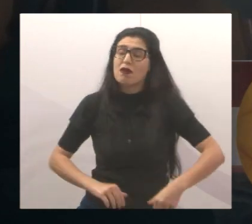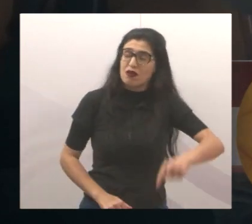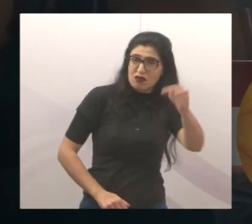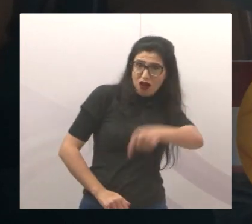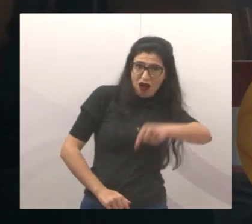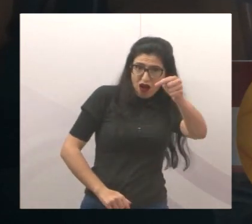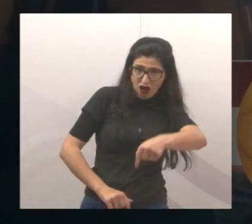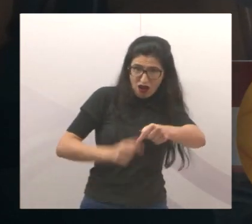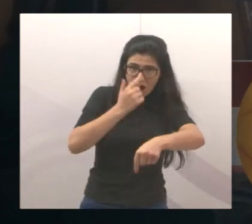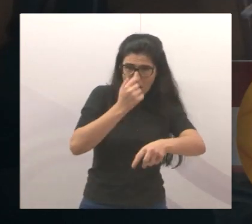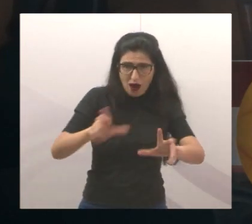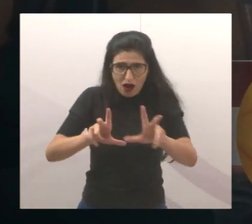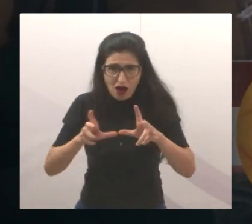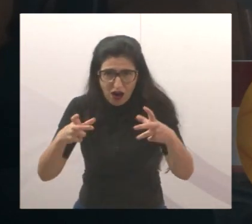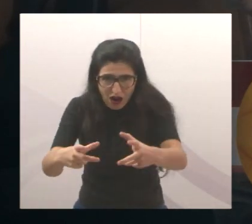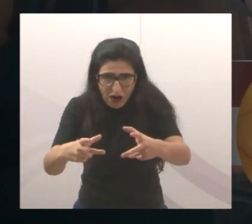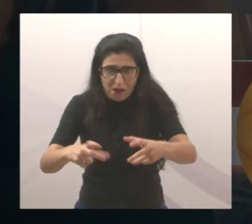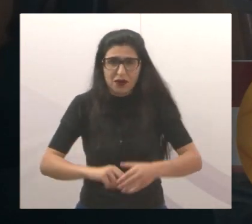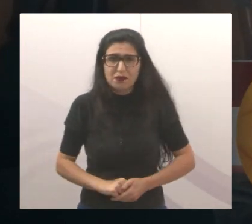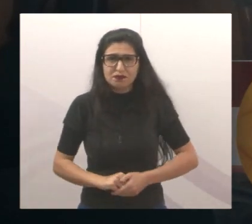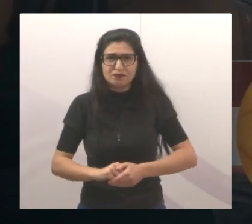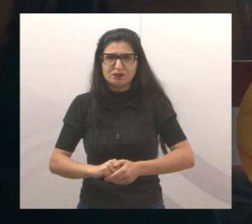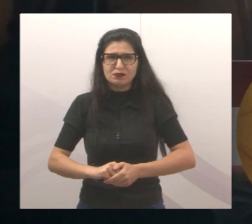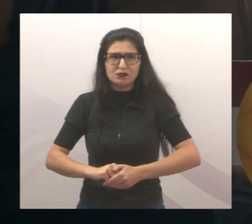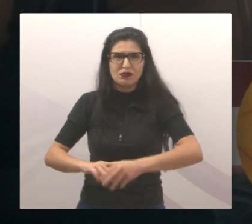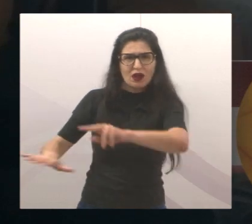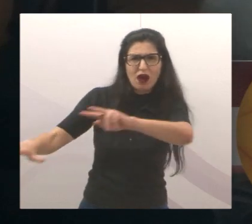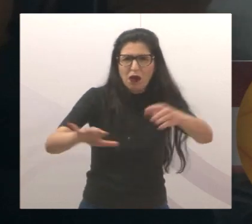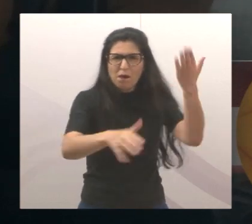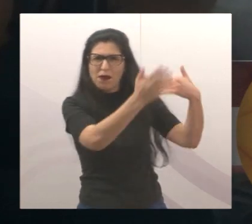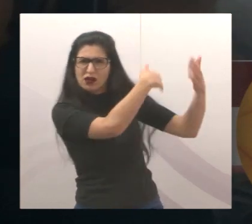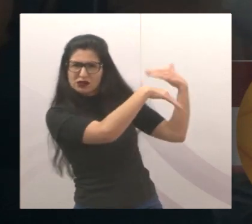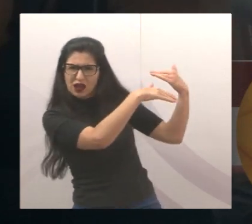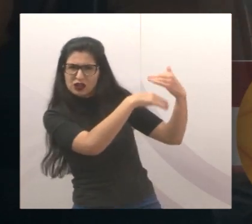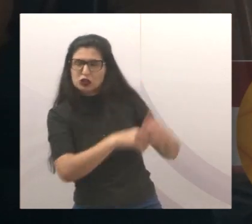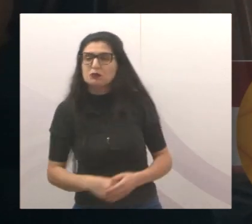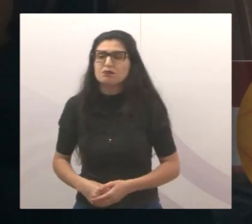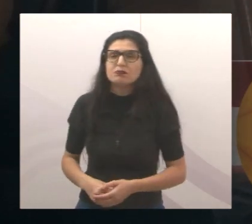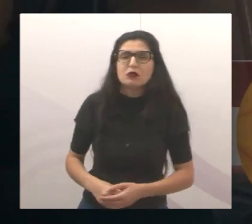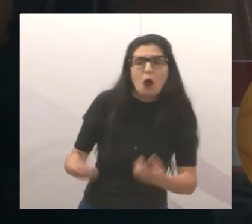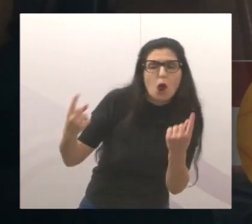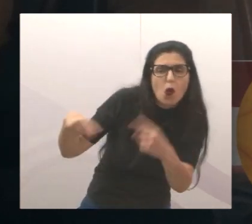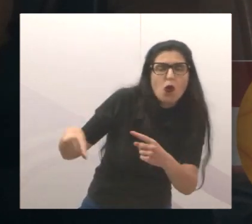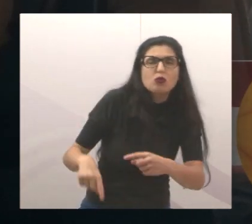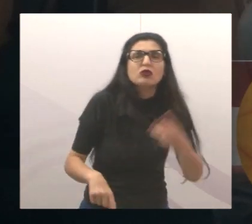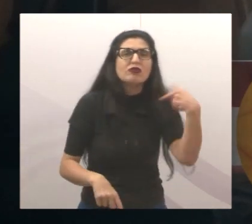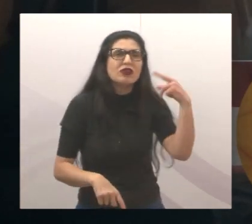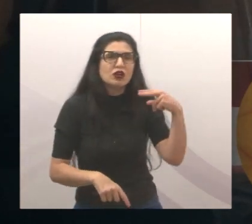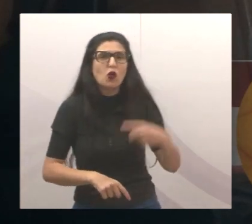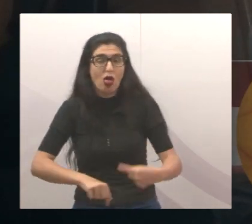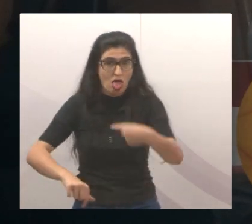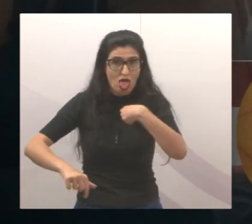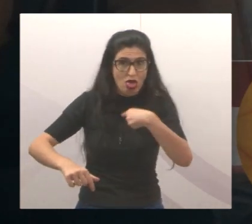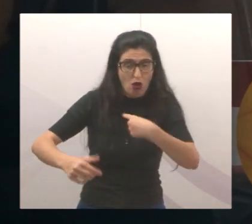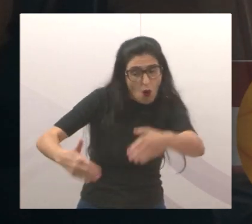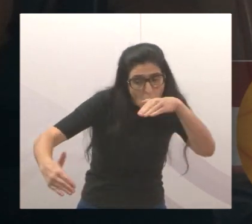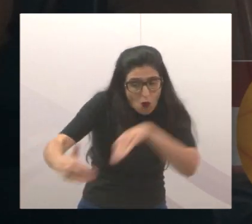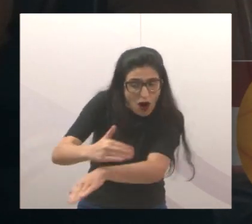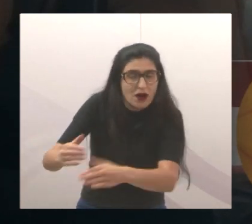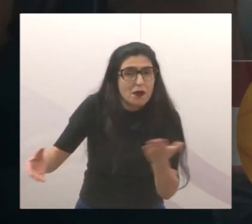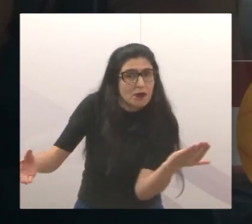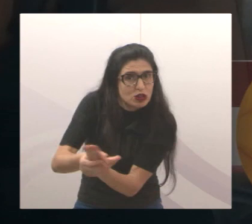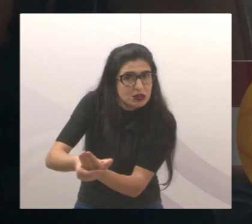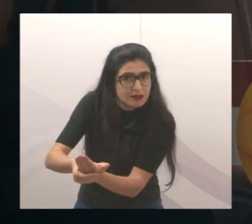a essa casa há dias atrás, que queriam caçar um vereador. Eu vou votar pelo arquivamento da denúncia,